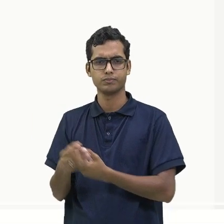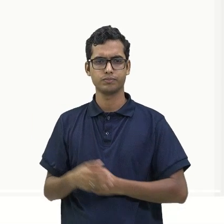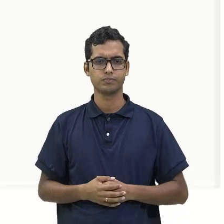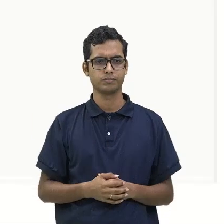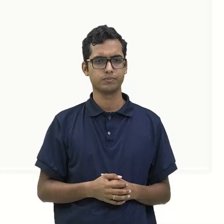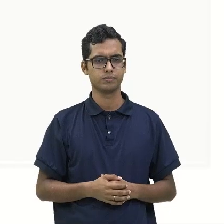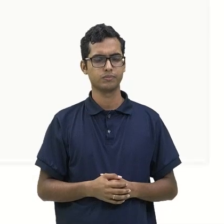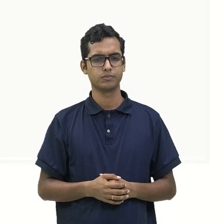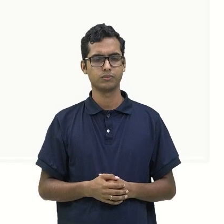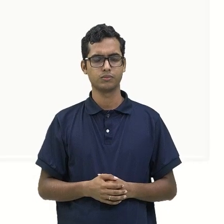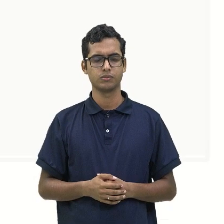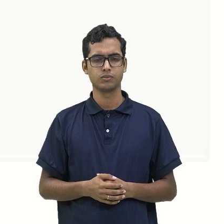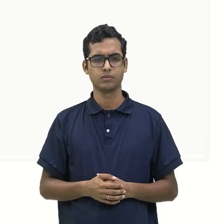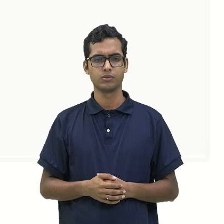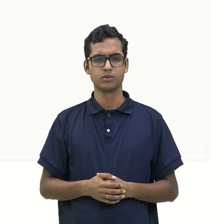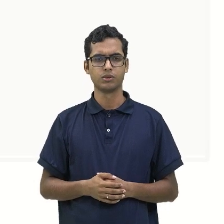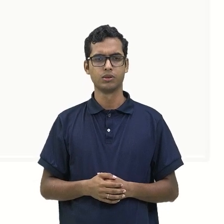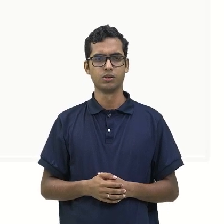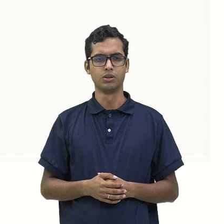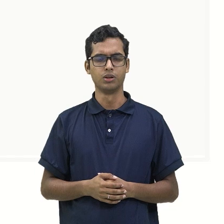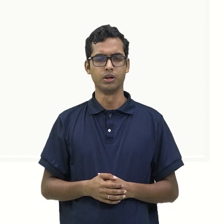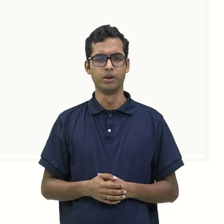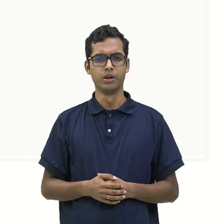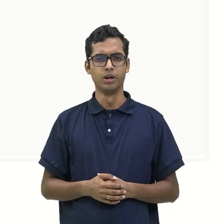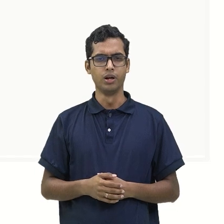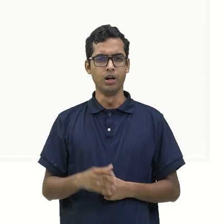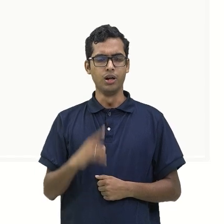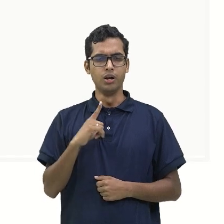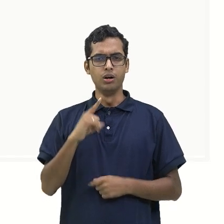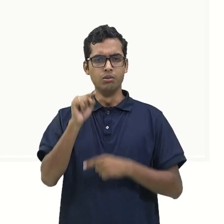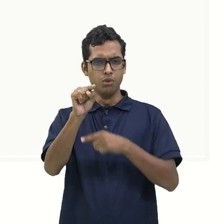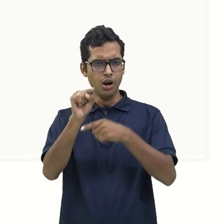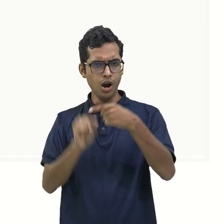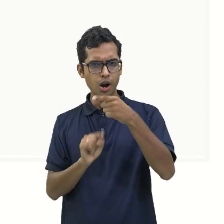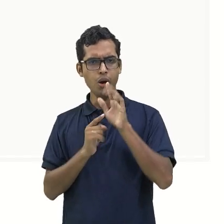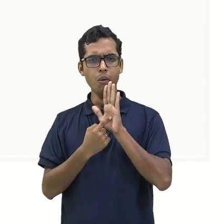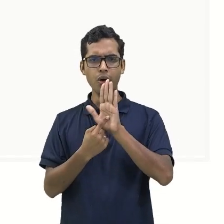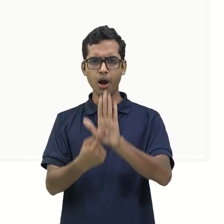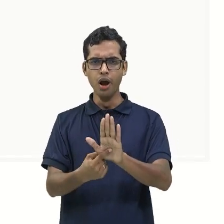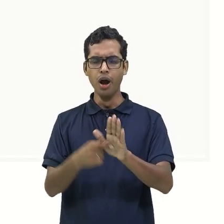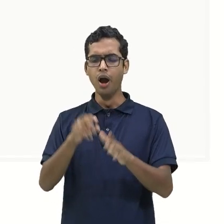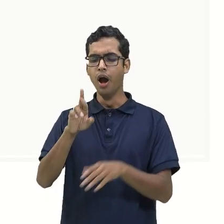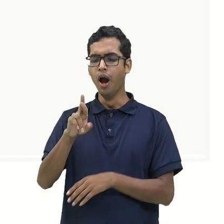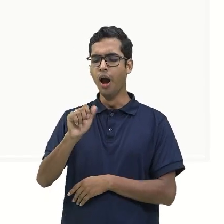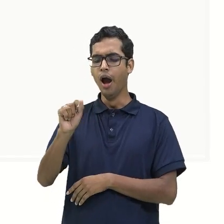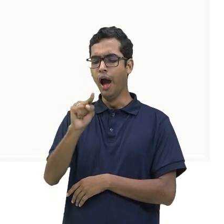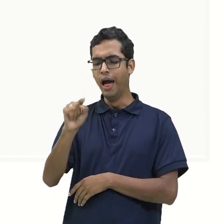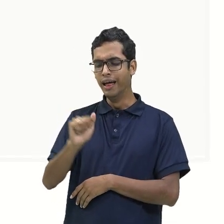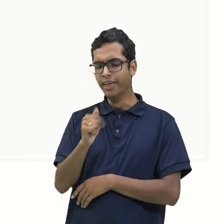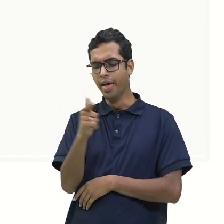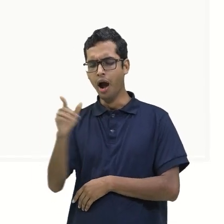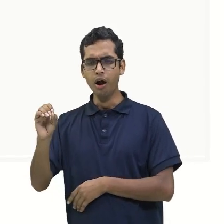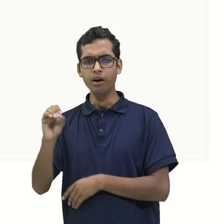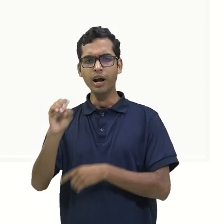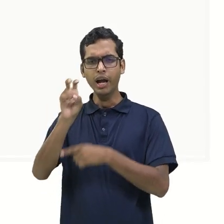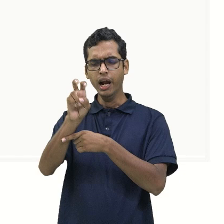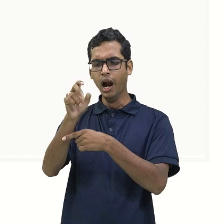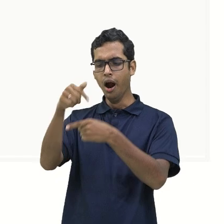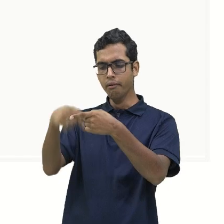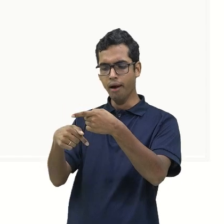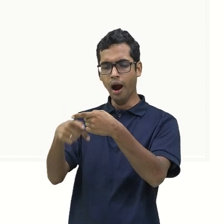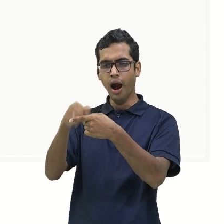ele deu aqui para nós uma razão, tá? A razão de 5